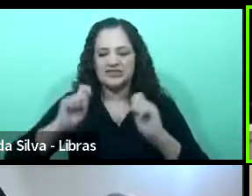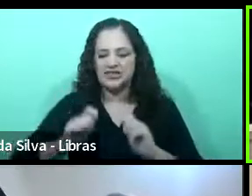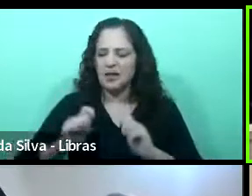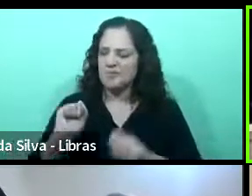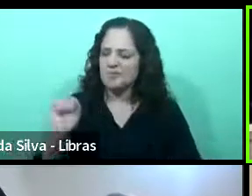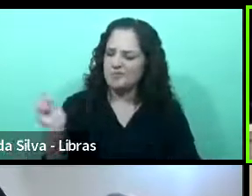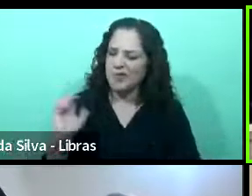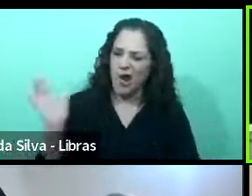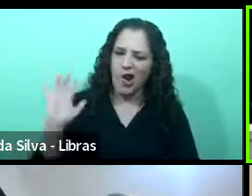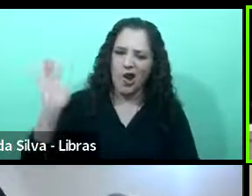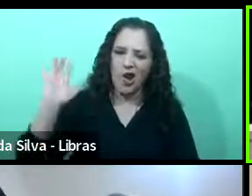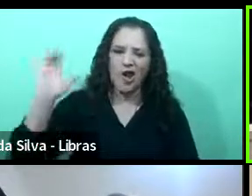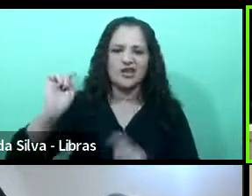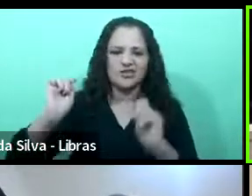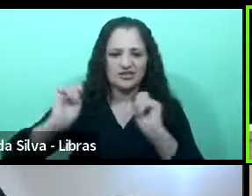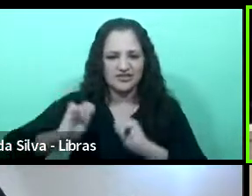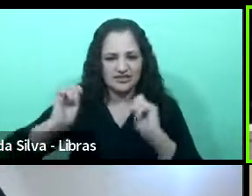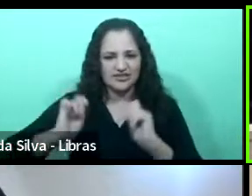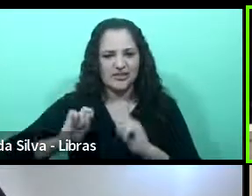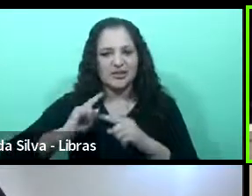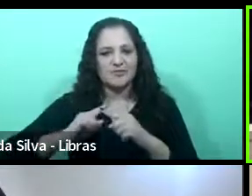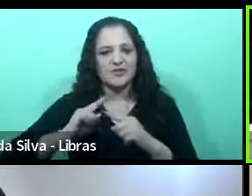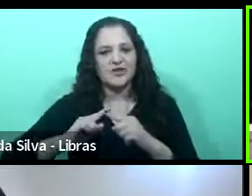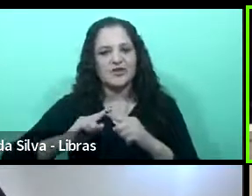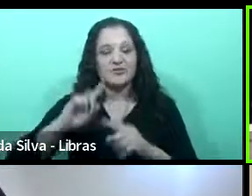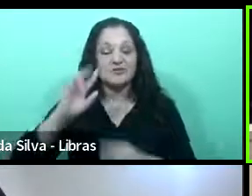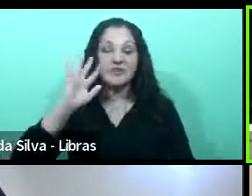a gente imagina.